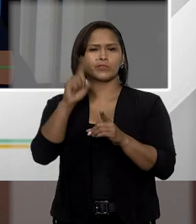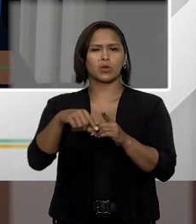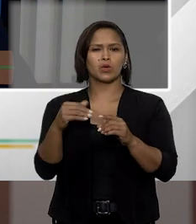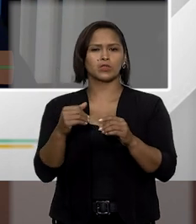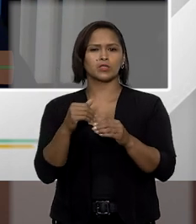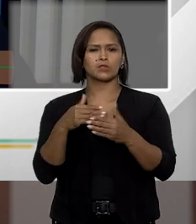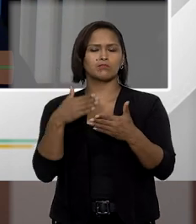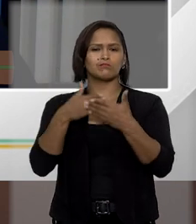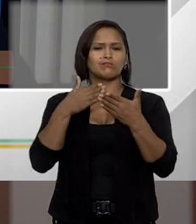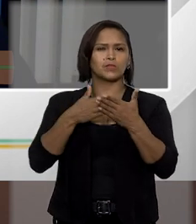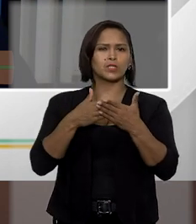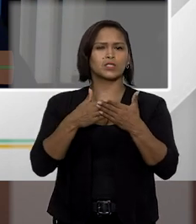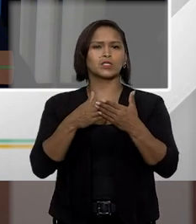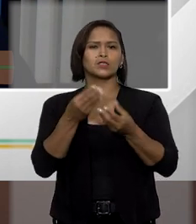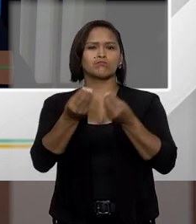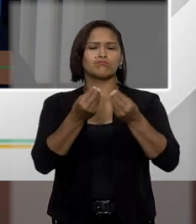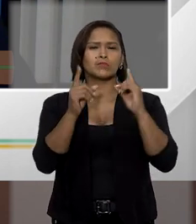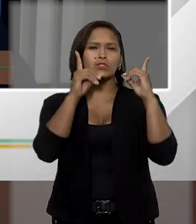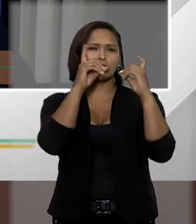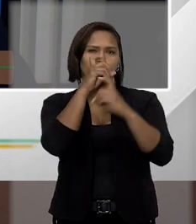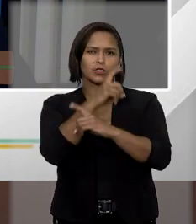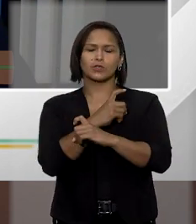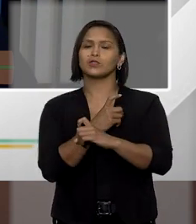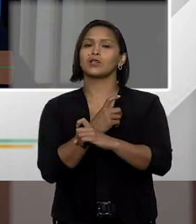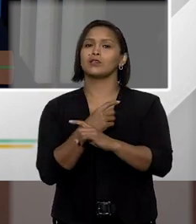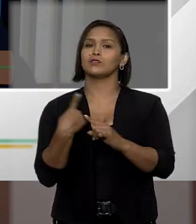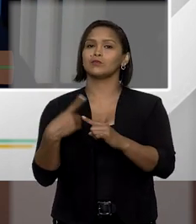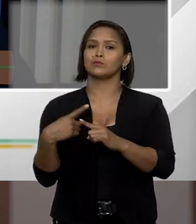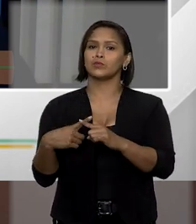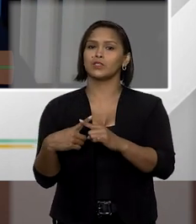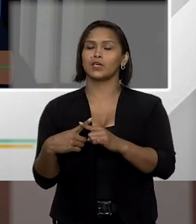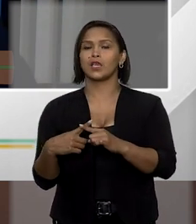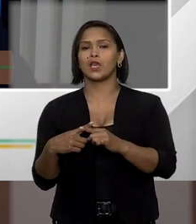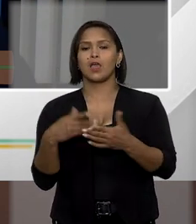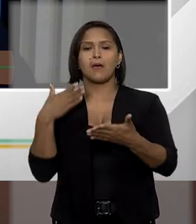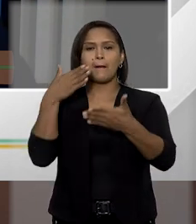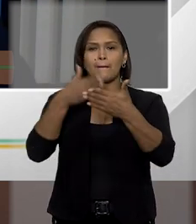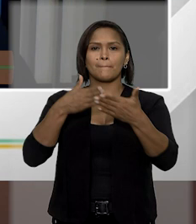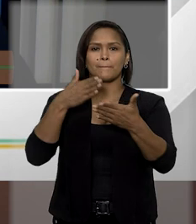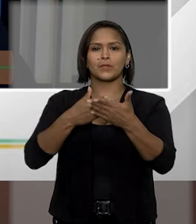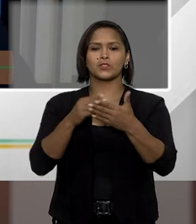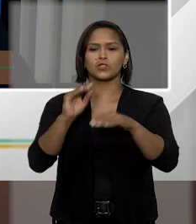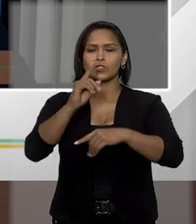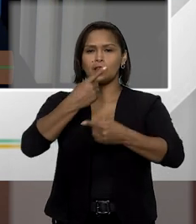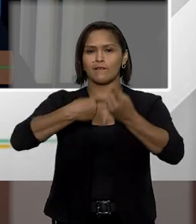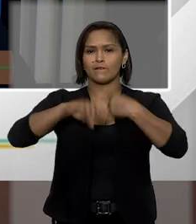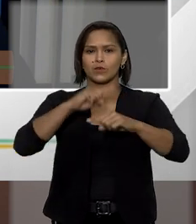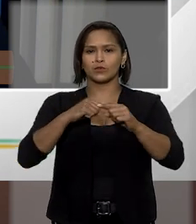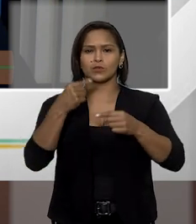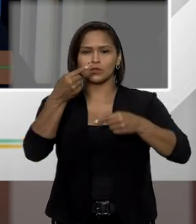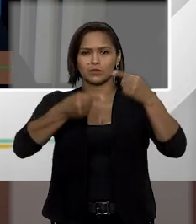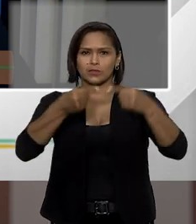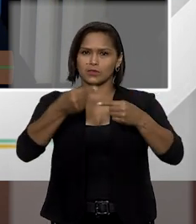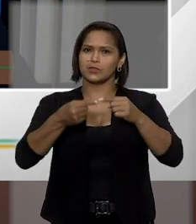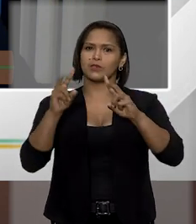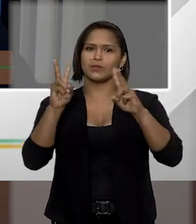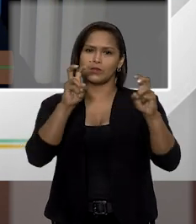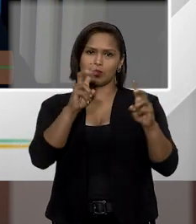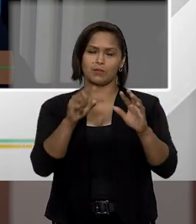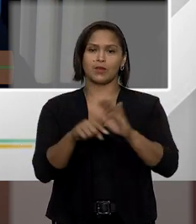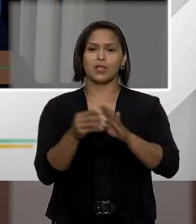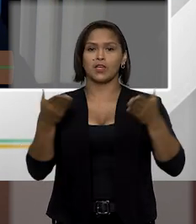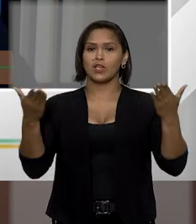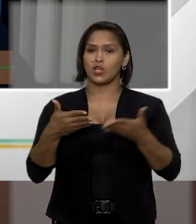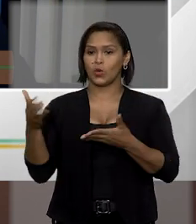em um tabu extremamente enorme, que acaba impedindo a evolução na discussão do tema.